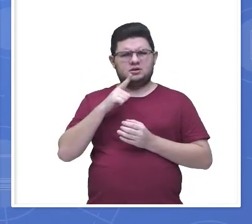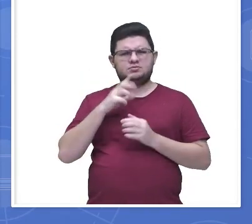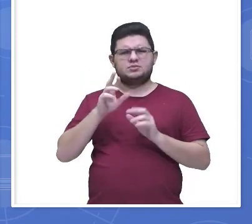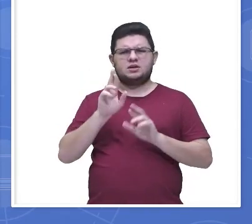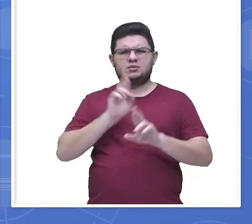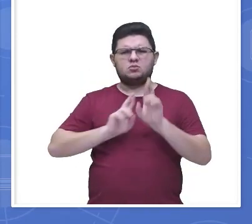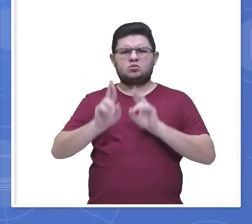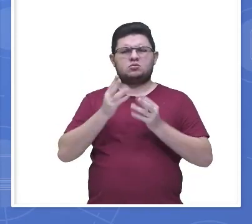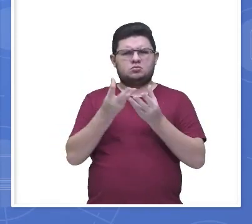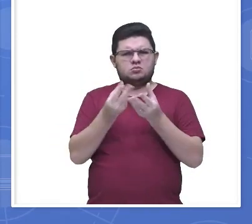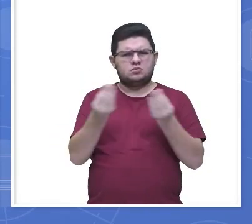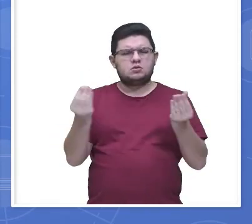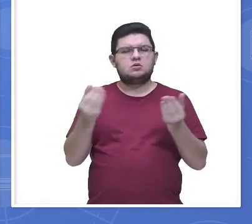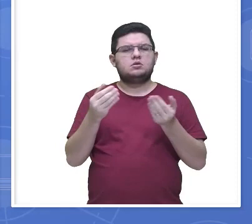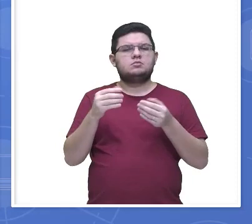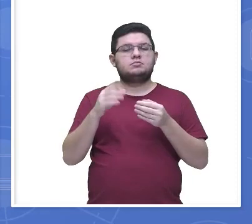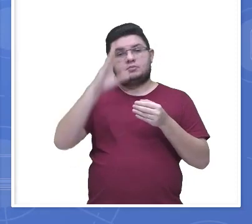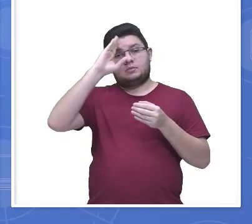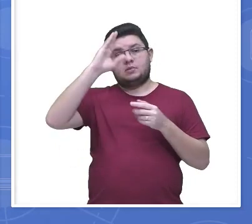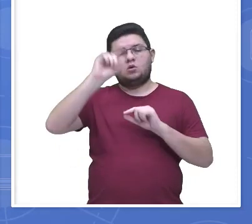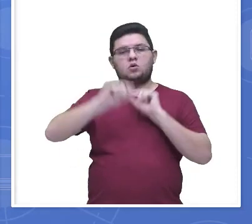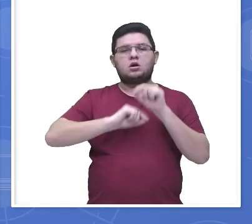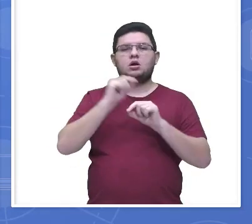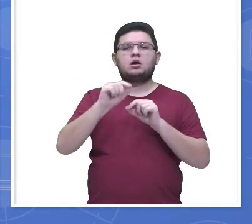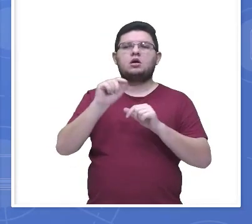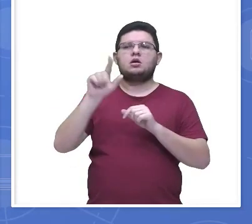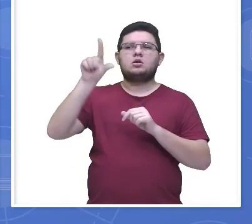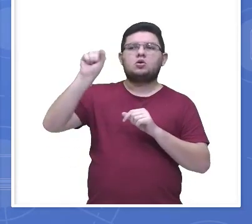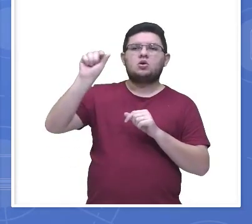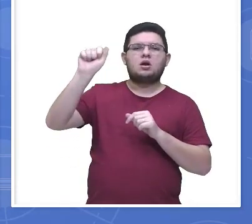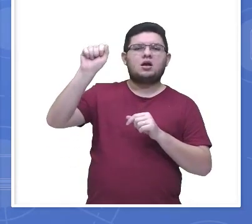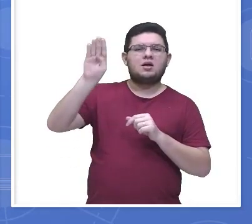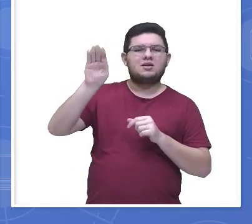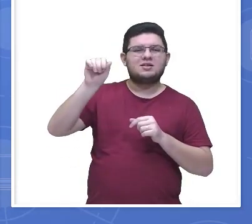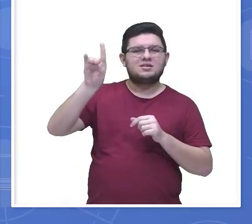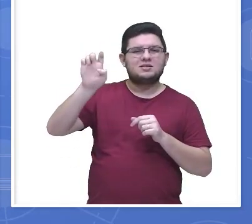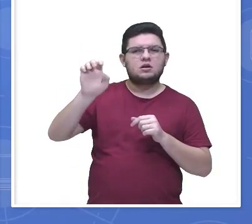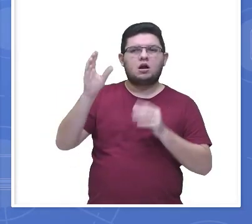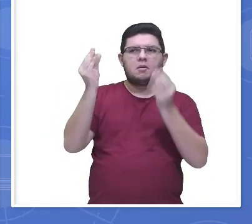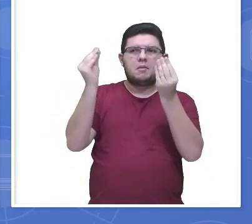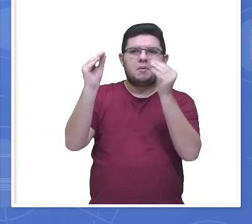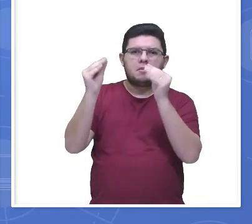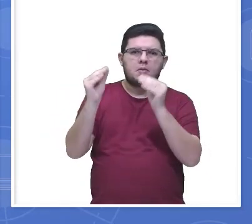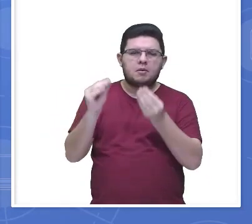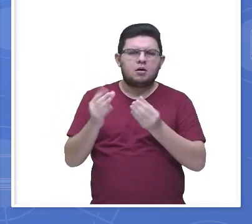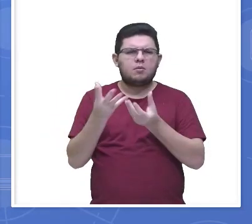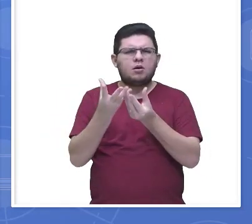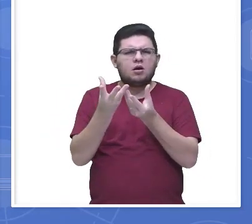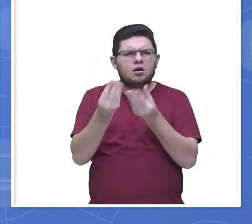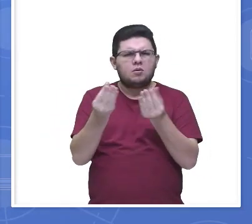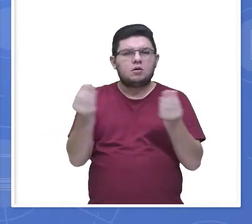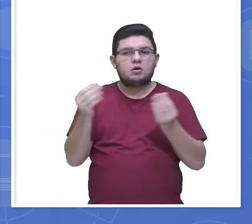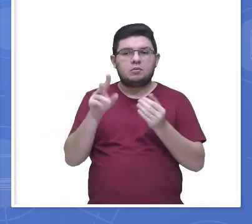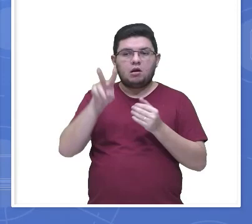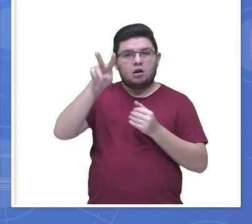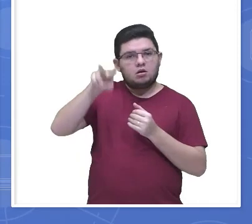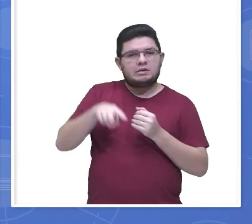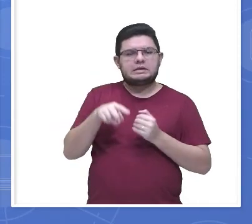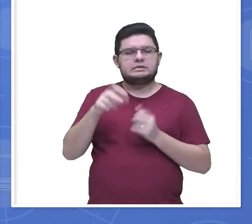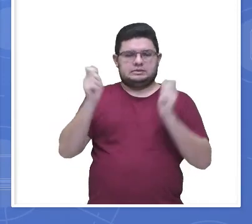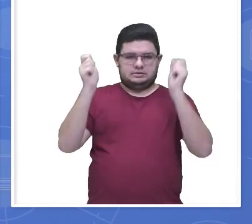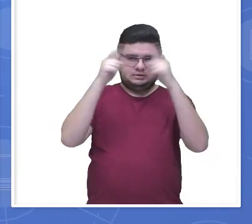Principalmente quando a questão ela é de marcar, que todo mundo coloca letra E, letra E, letra E, então são vários alunos para a gente conseguir ler a resposta, mas a